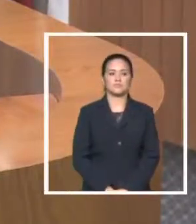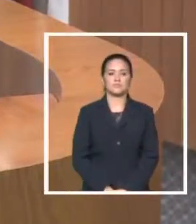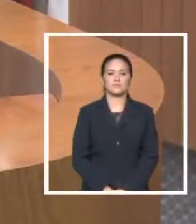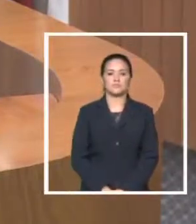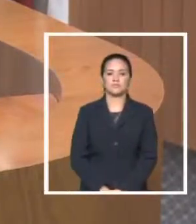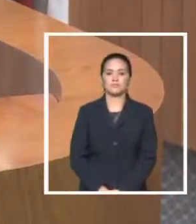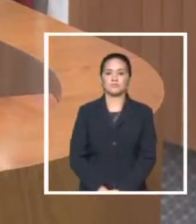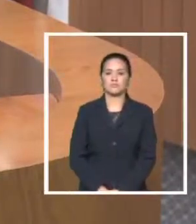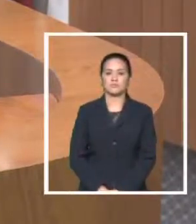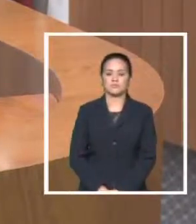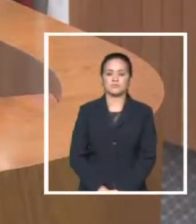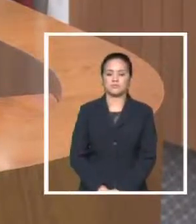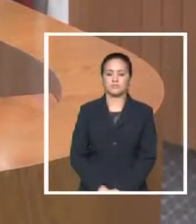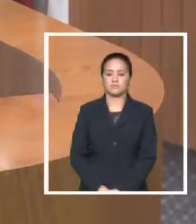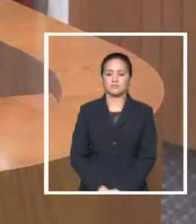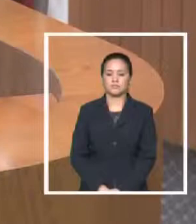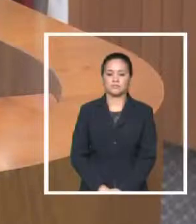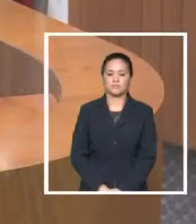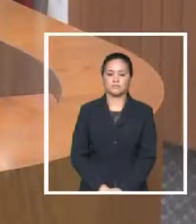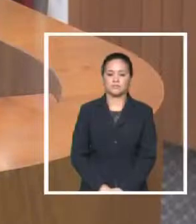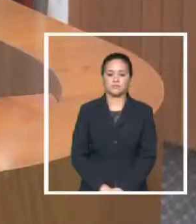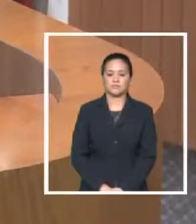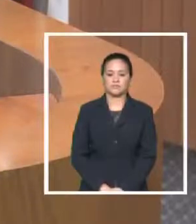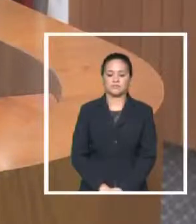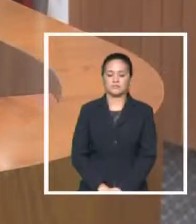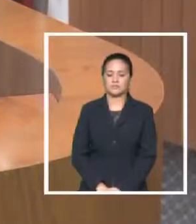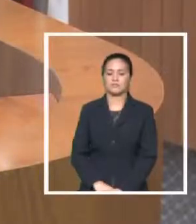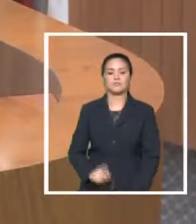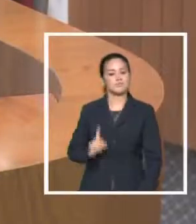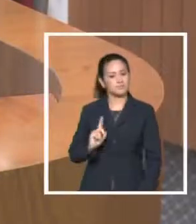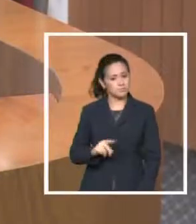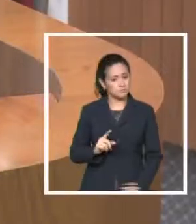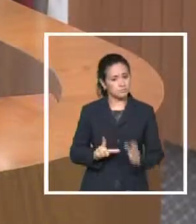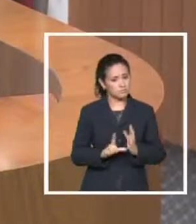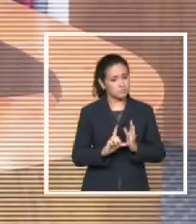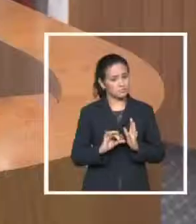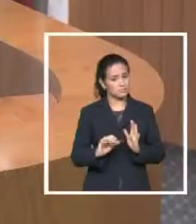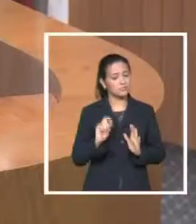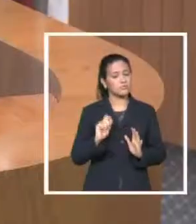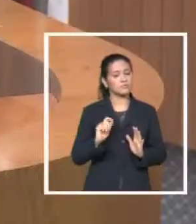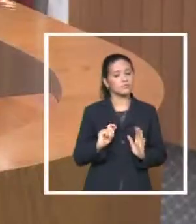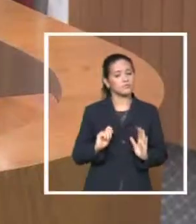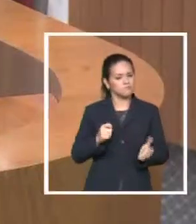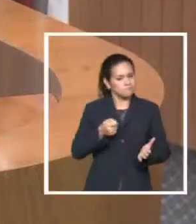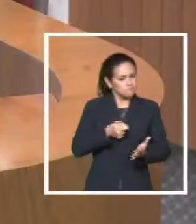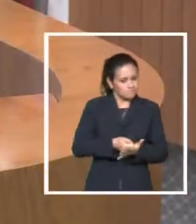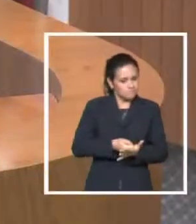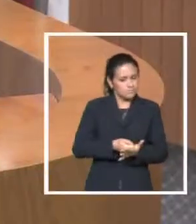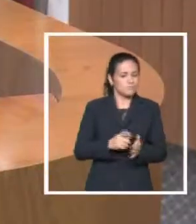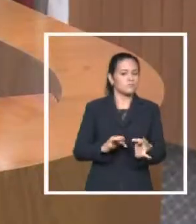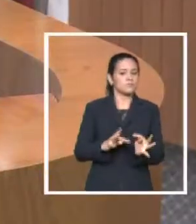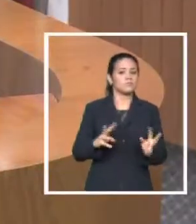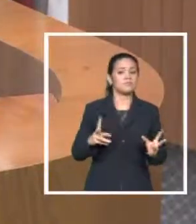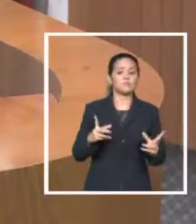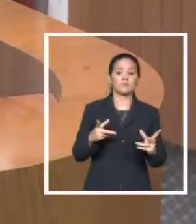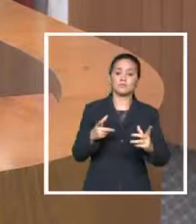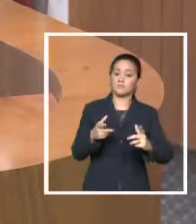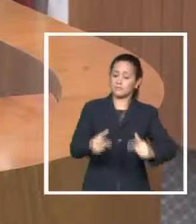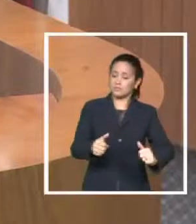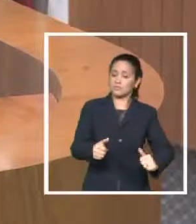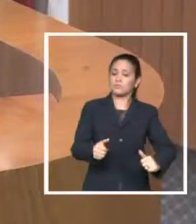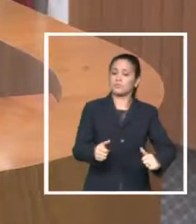Geral da União, ela é uma lei que impõe a todos os poderes